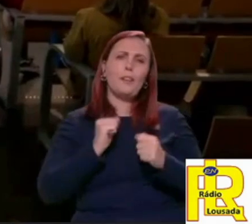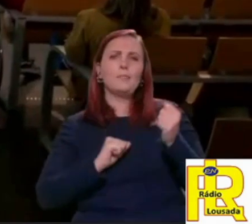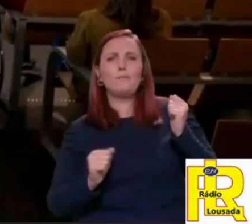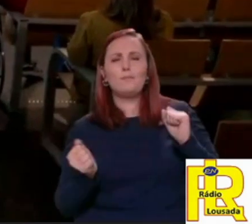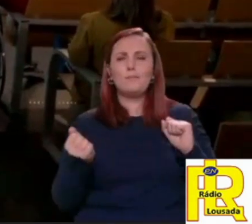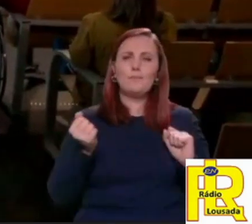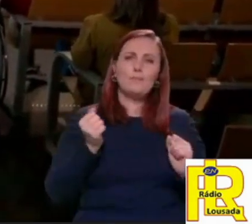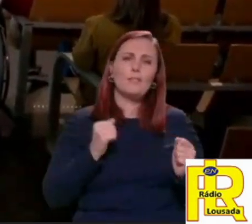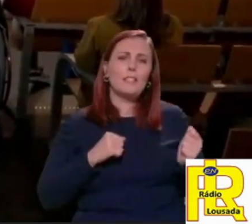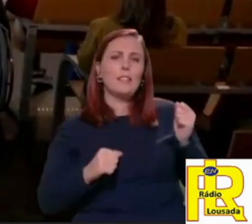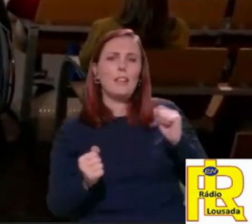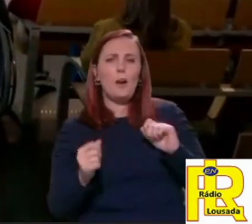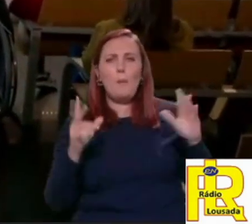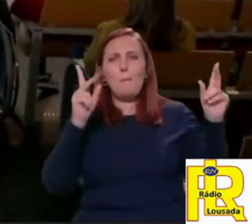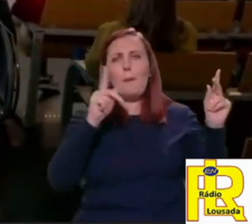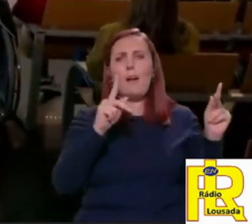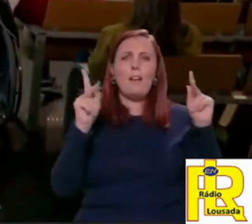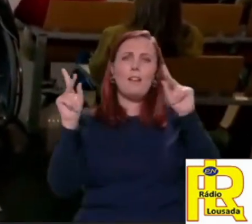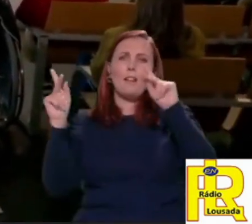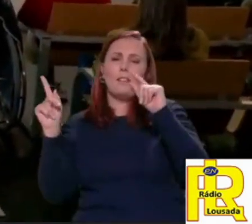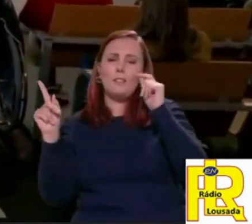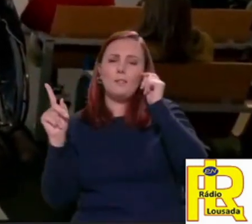danar este